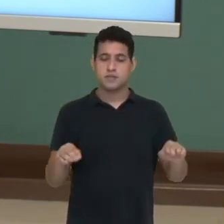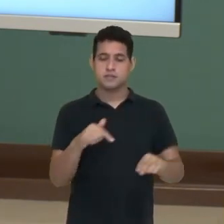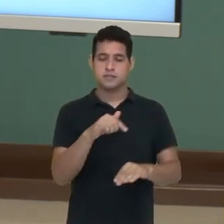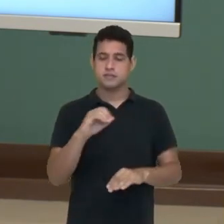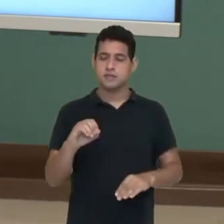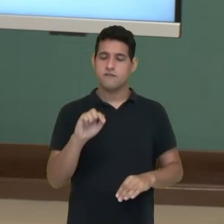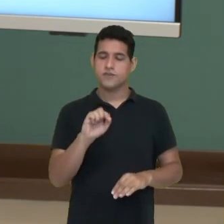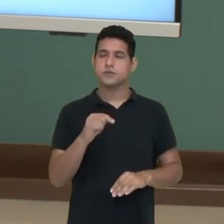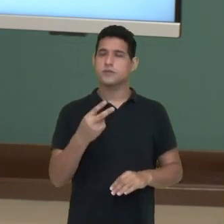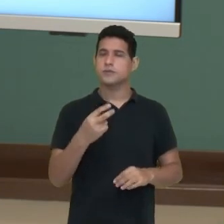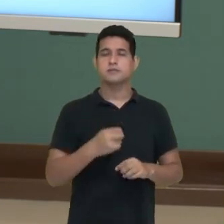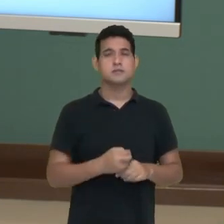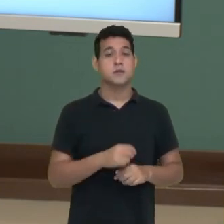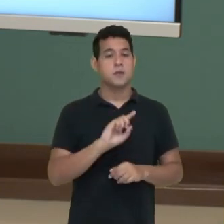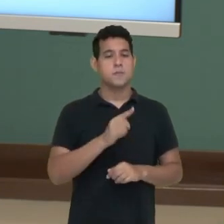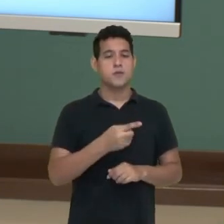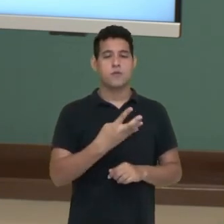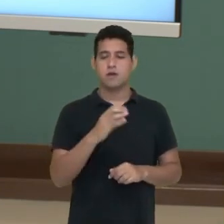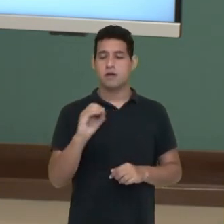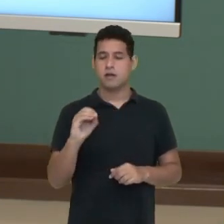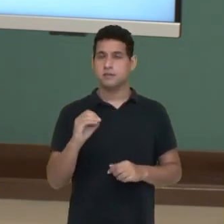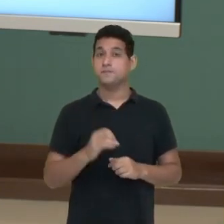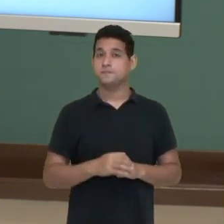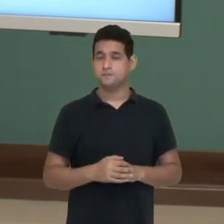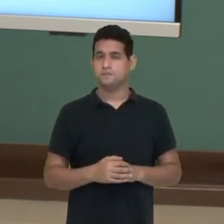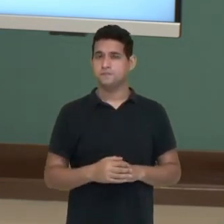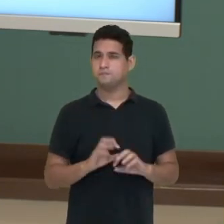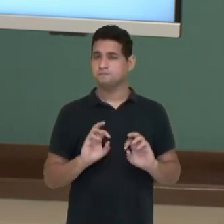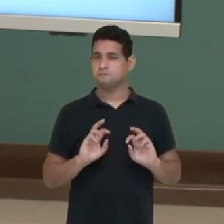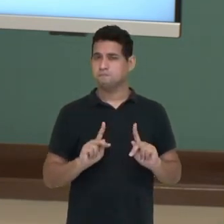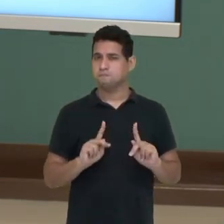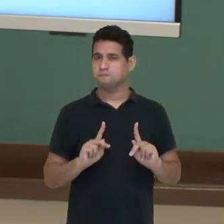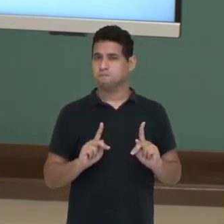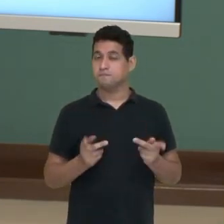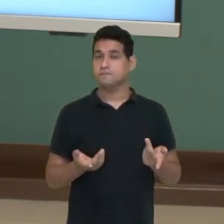vezes 2, 1.400. Ok?